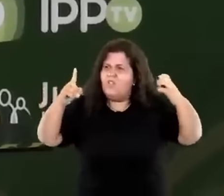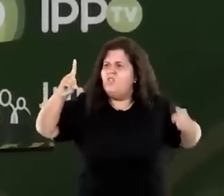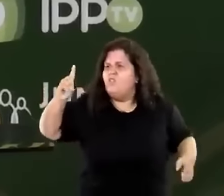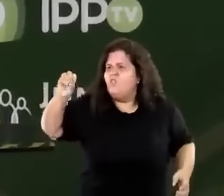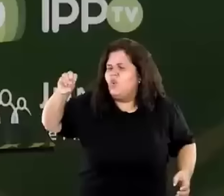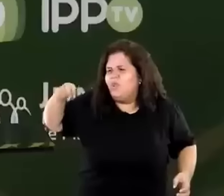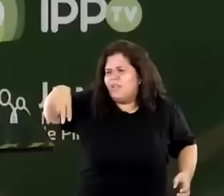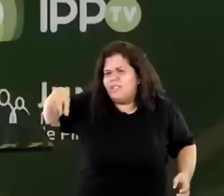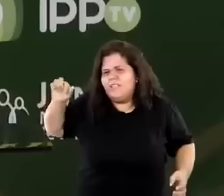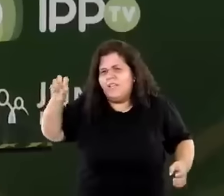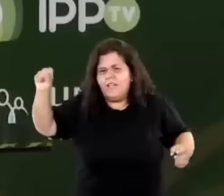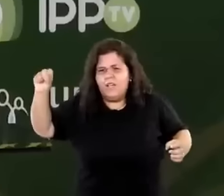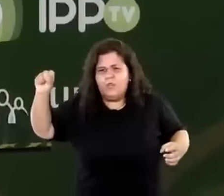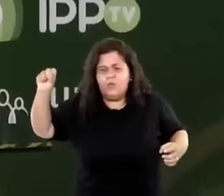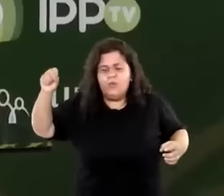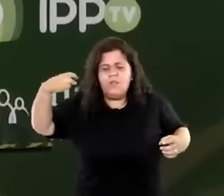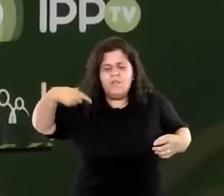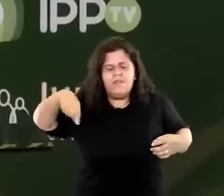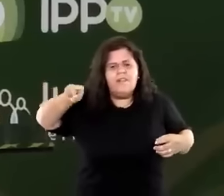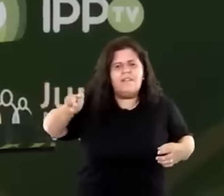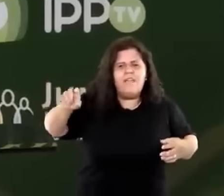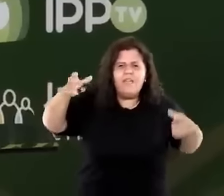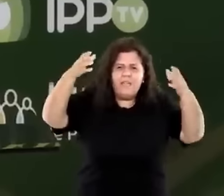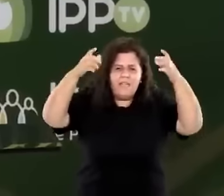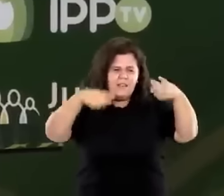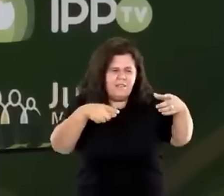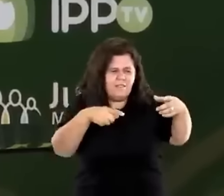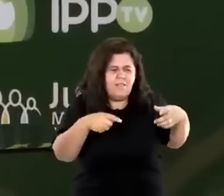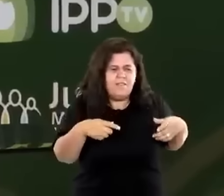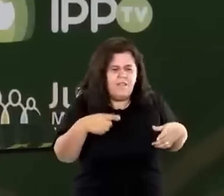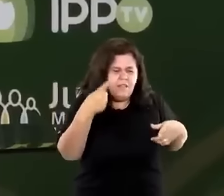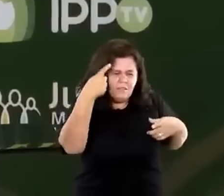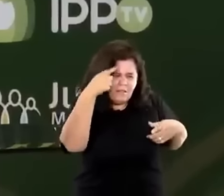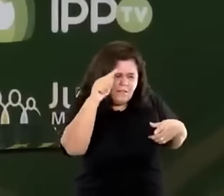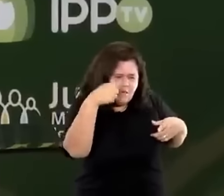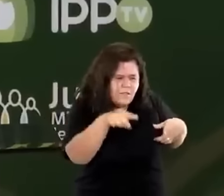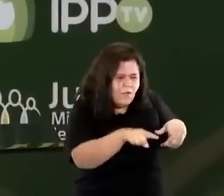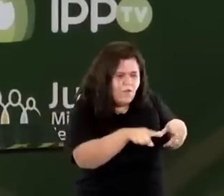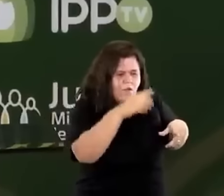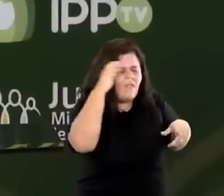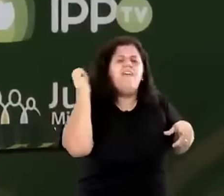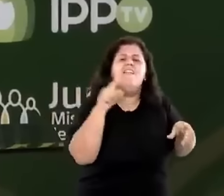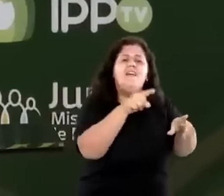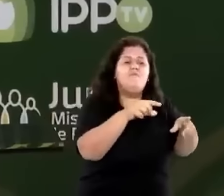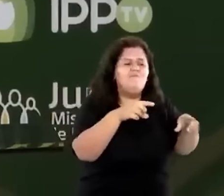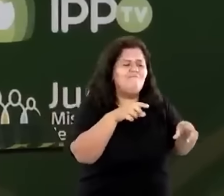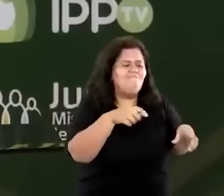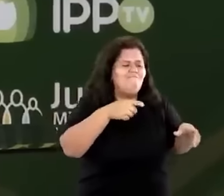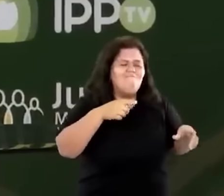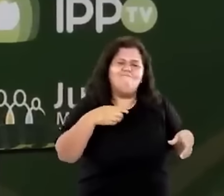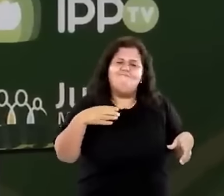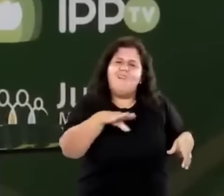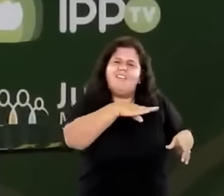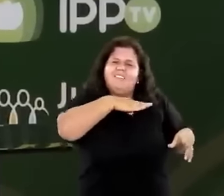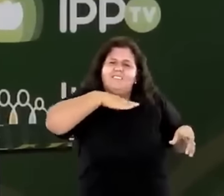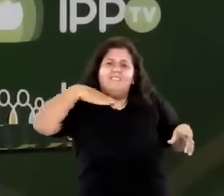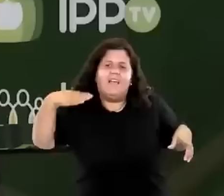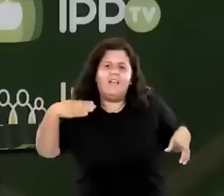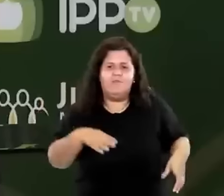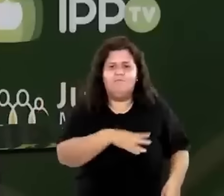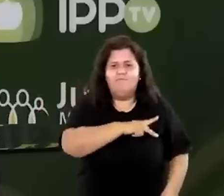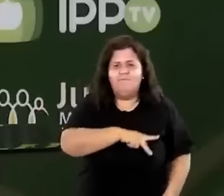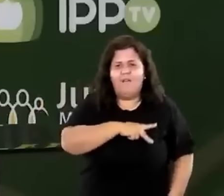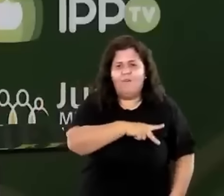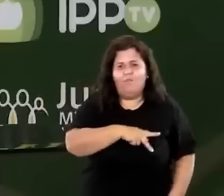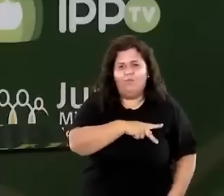começa a reinar em 81 e reina até 97 era jogar a última pad decal na igreja